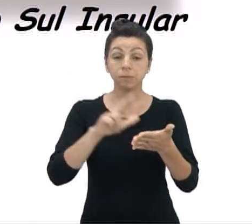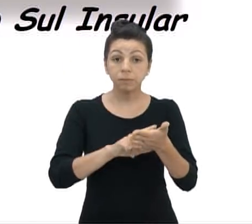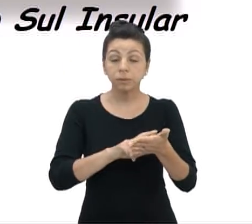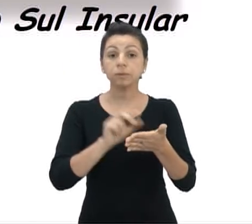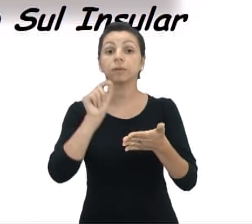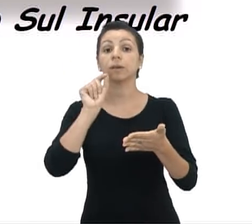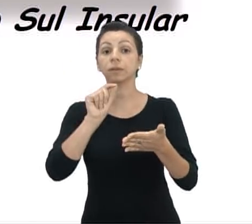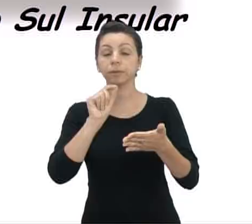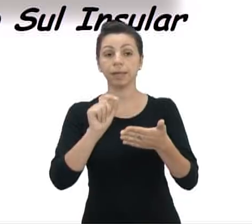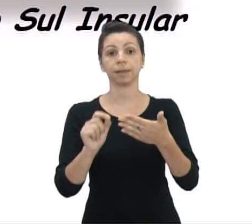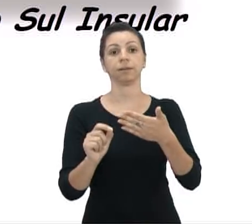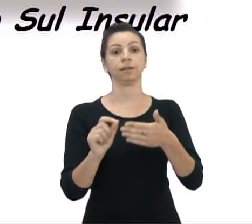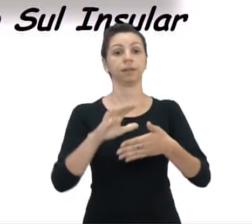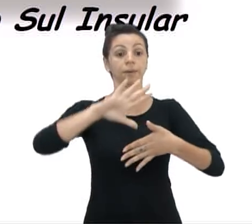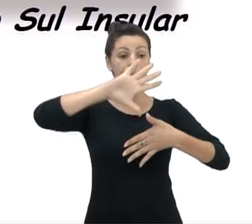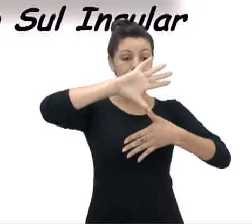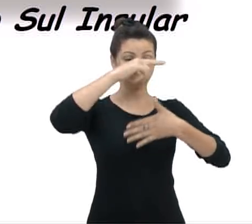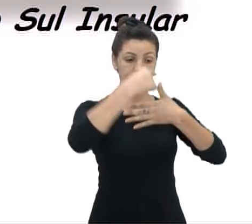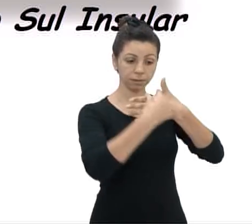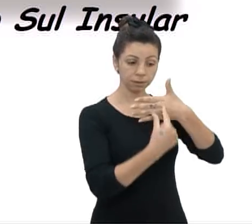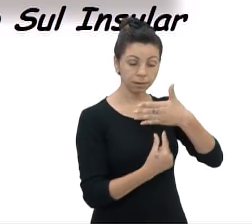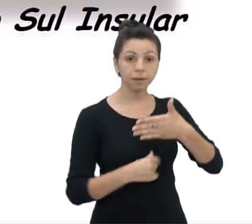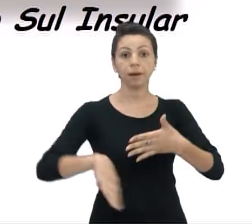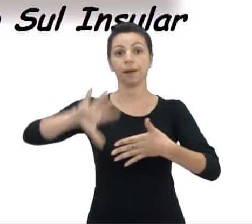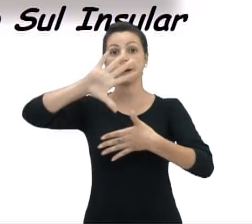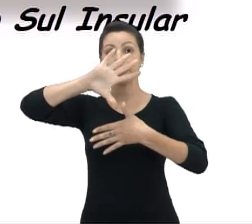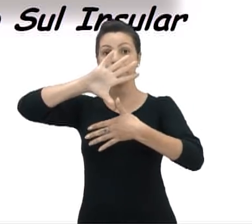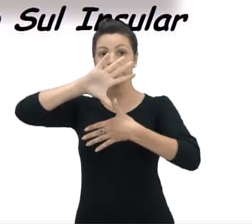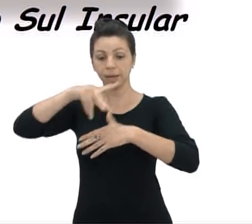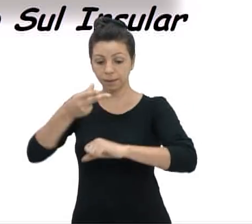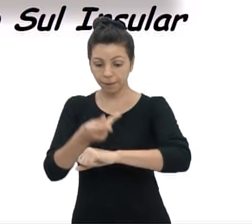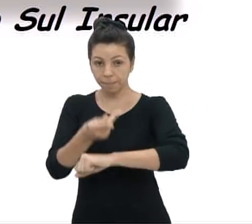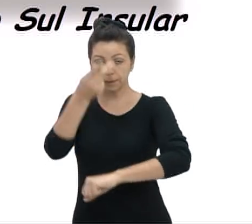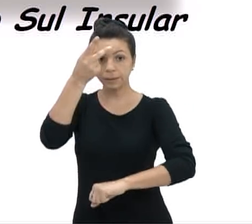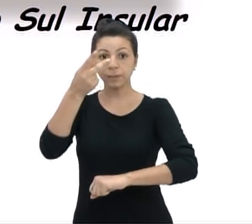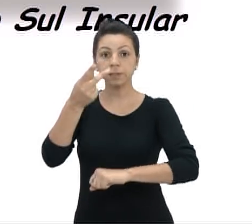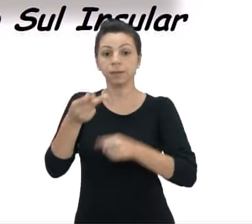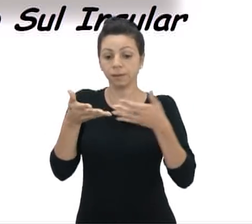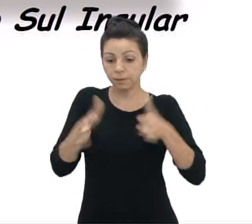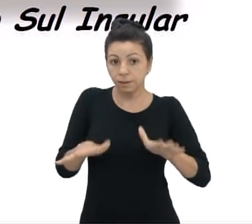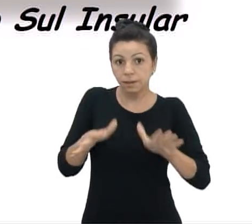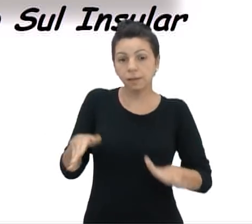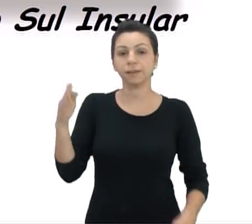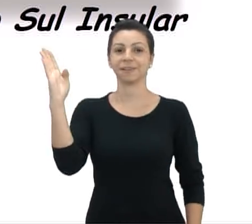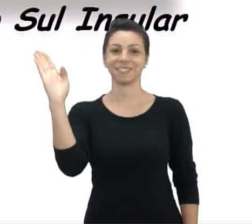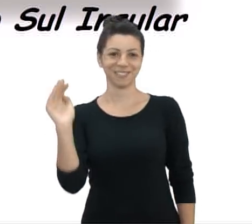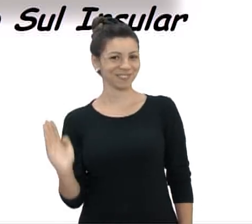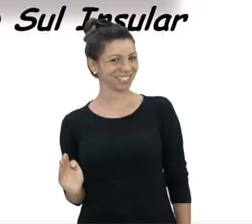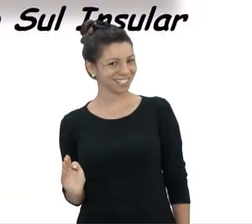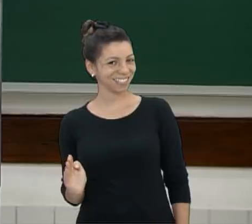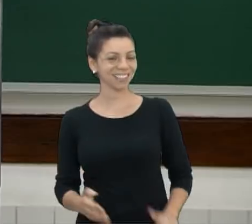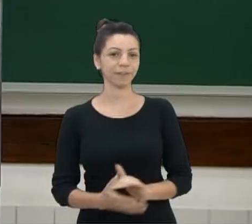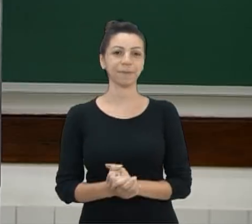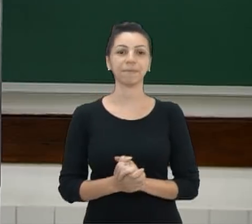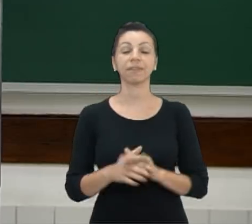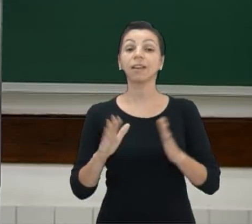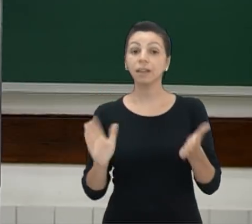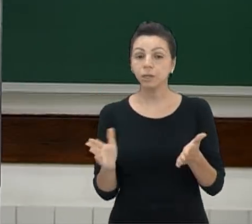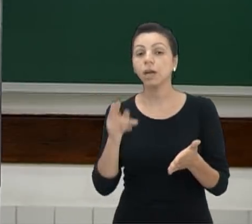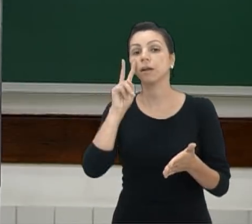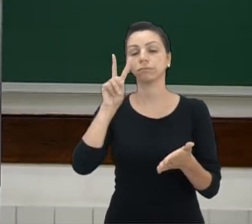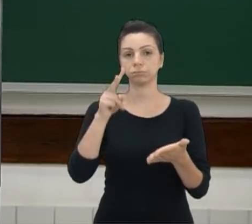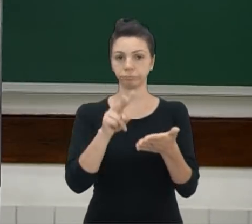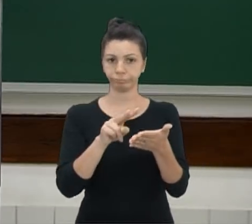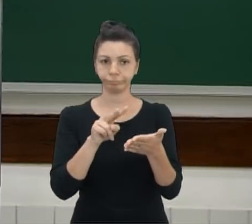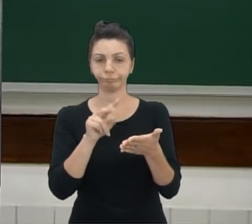a alternativa A, América Andina, América Latina, Guianas e Brasil, conforme nós já vimos